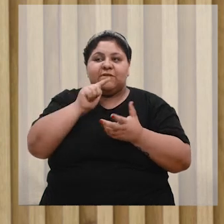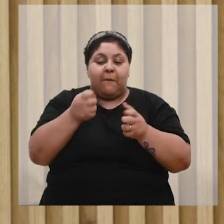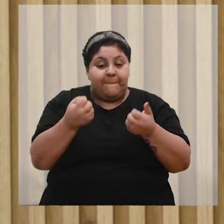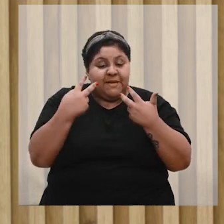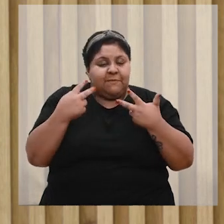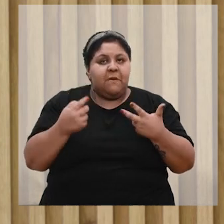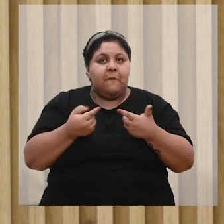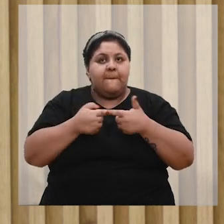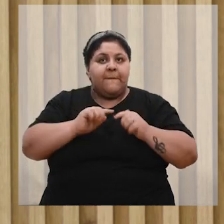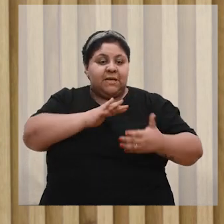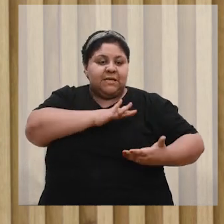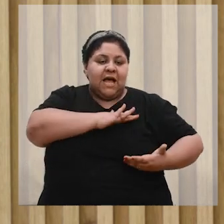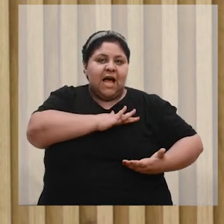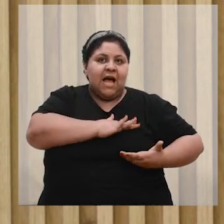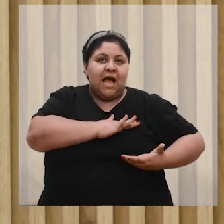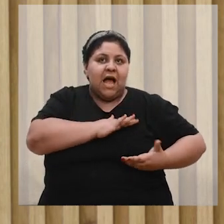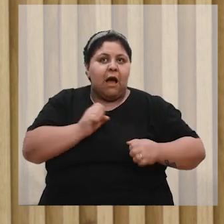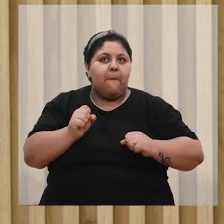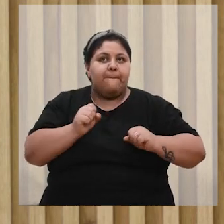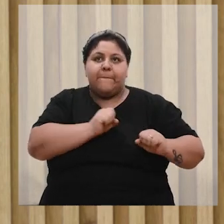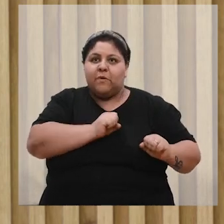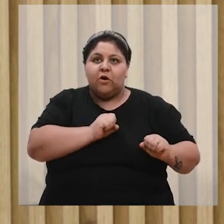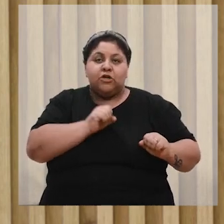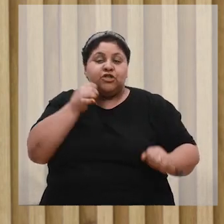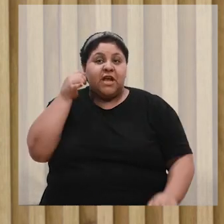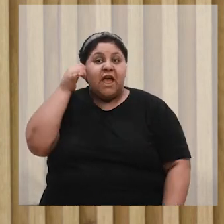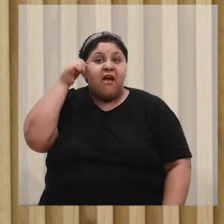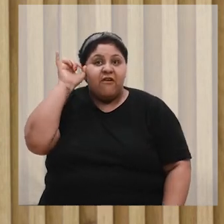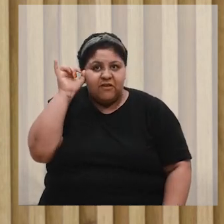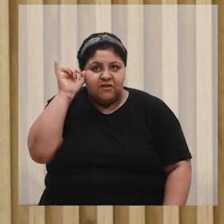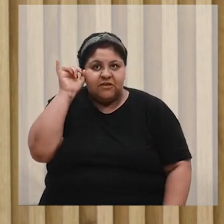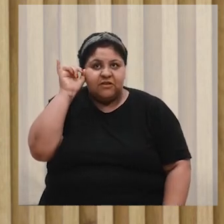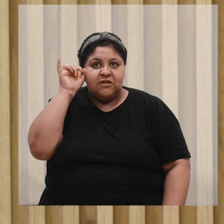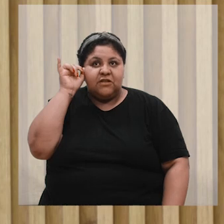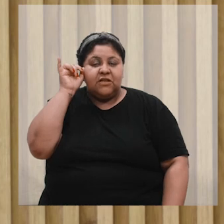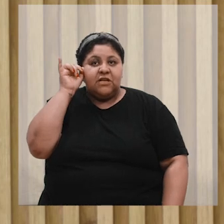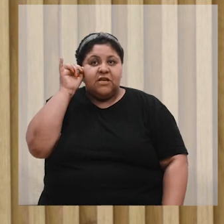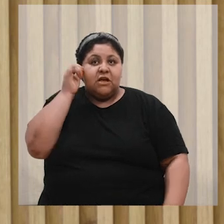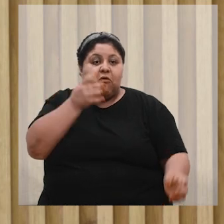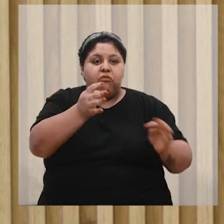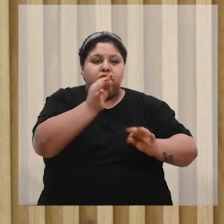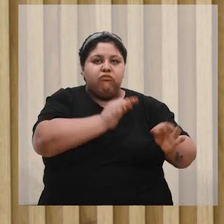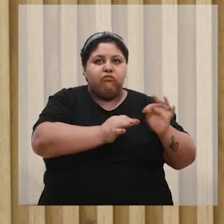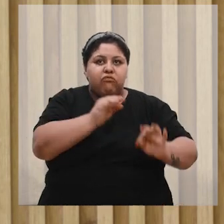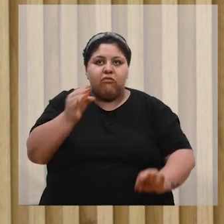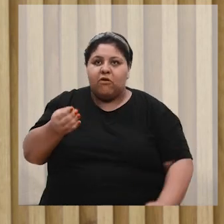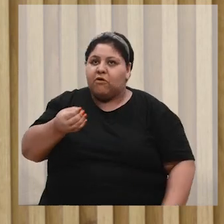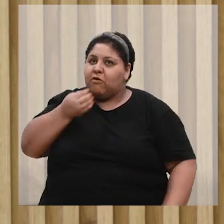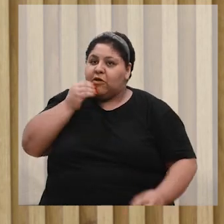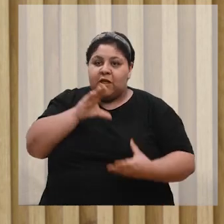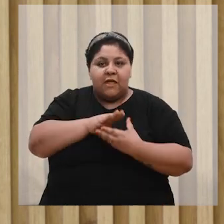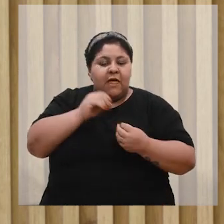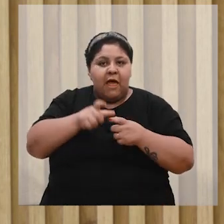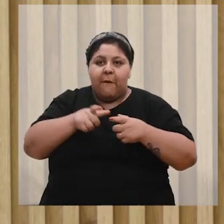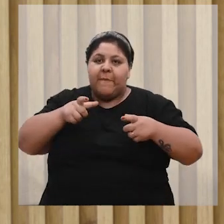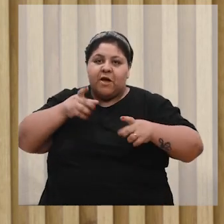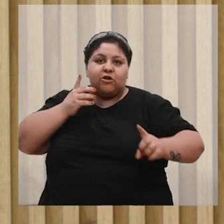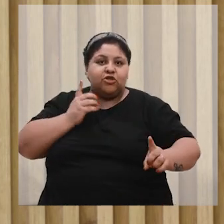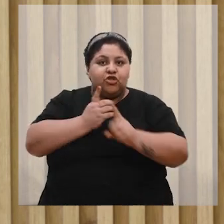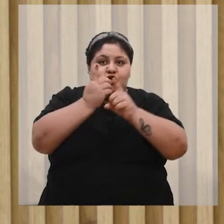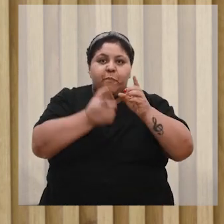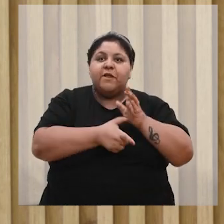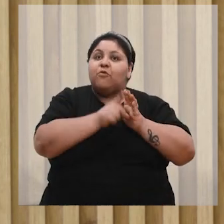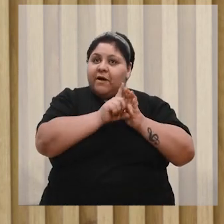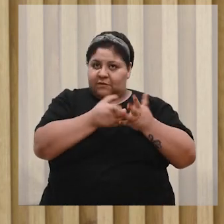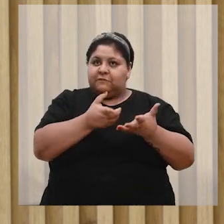vezes a gente não consegue perceber, mas como a mamografia pode evitar e já trazer um tratamento, porque a chance de cura é maior